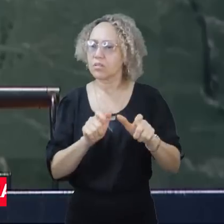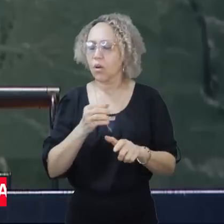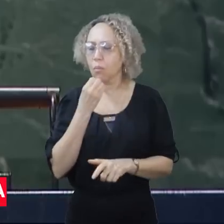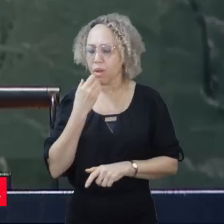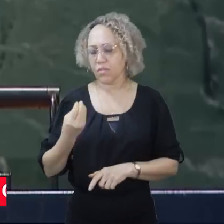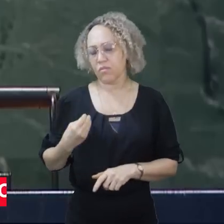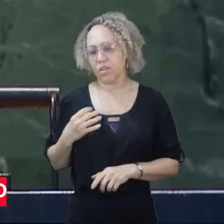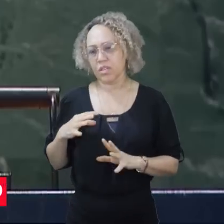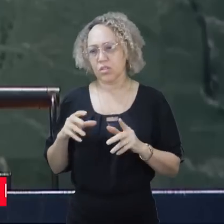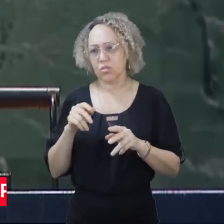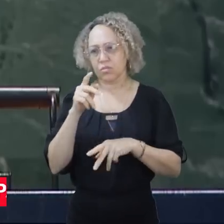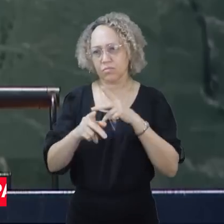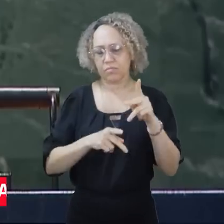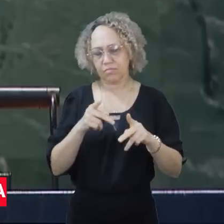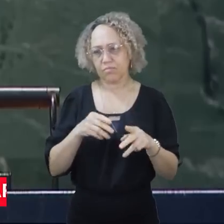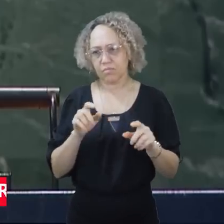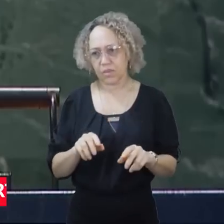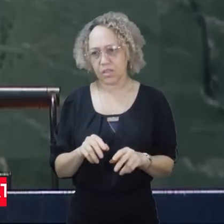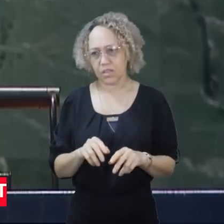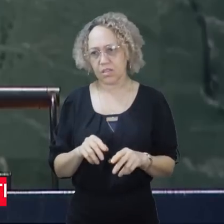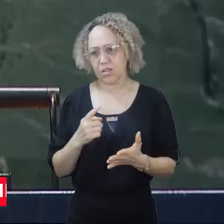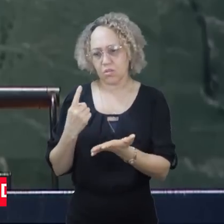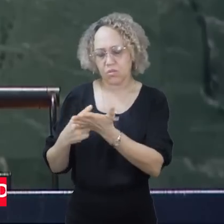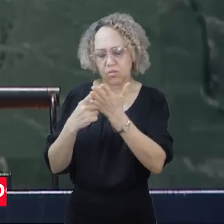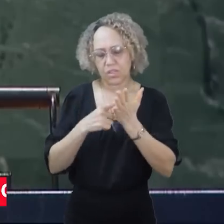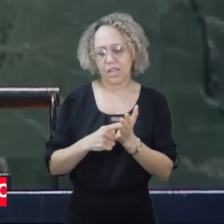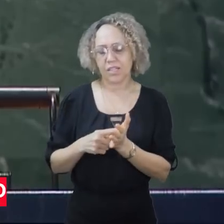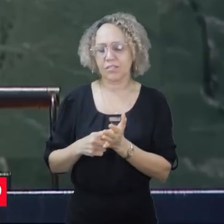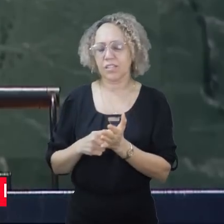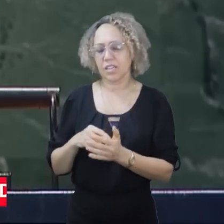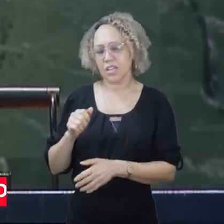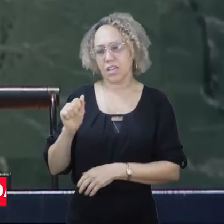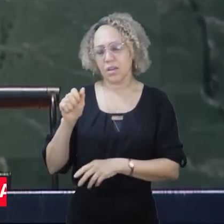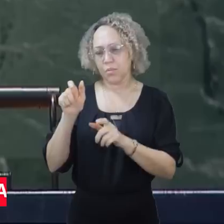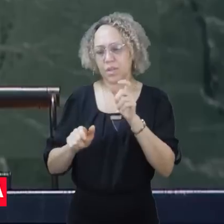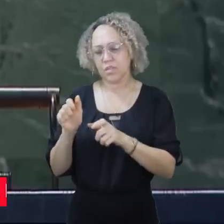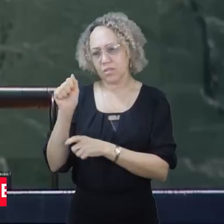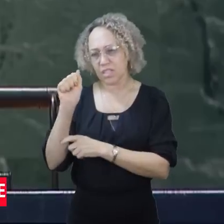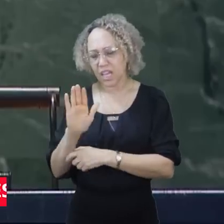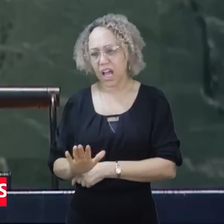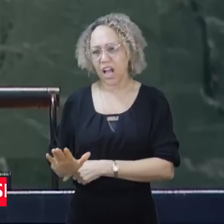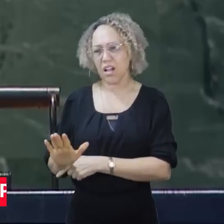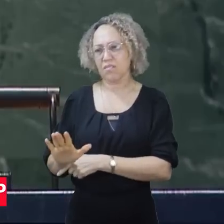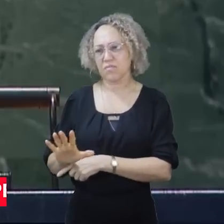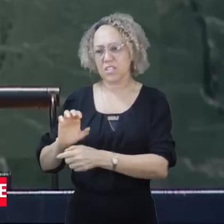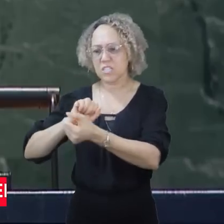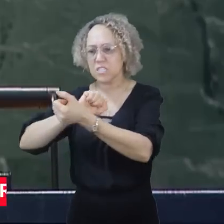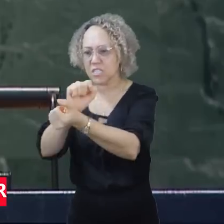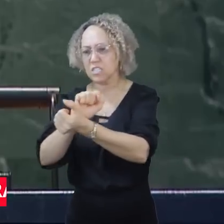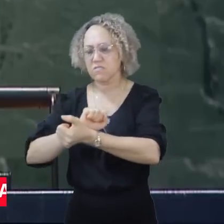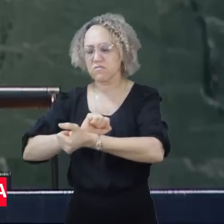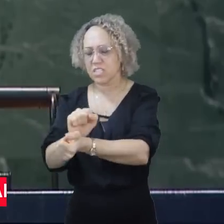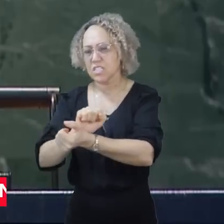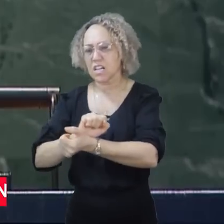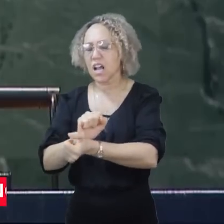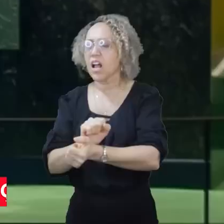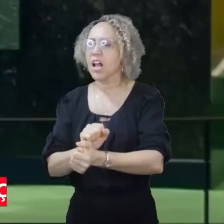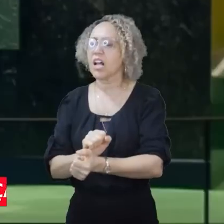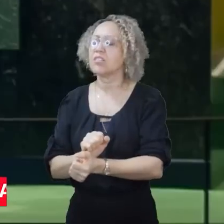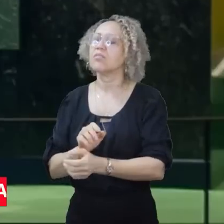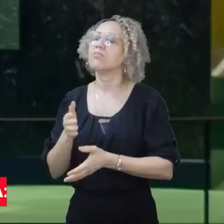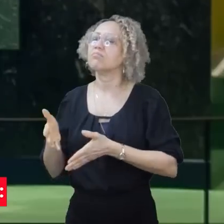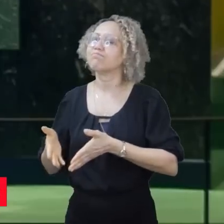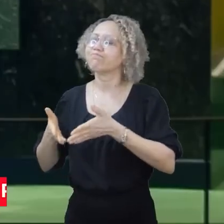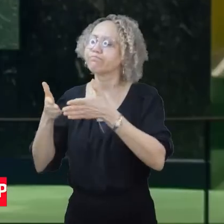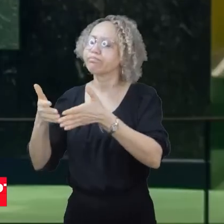O tráfico transatlântico de africanos escravizados foi um crime contra a humanidade e precisa ser encarado com coragem.